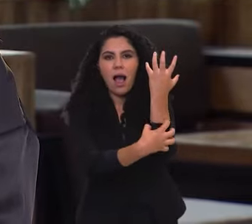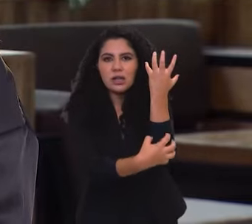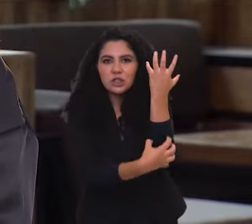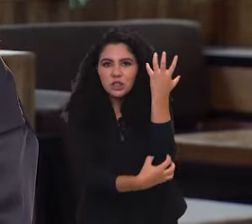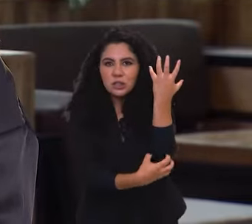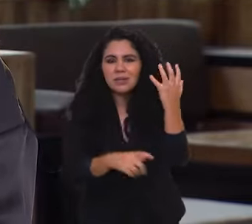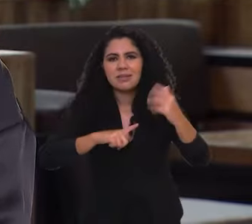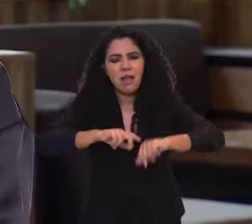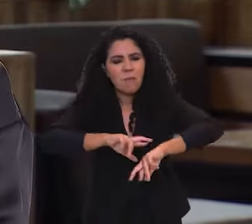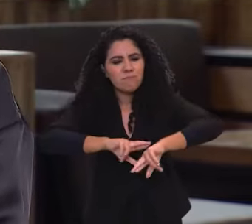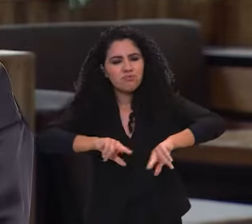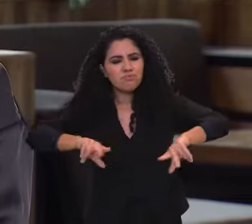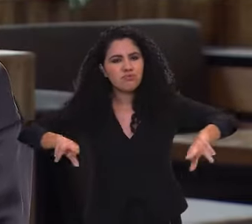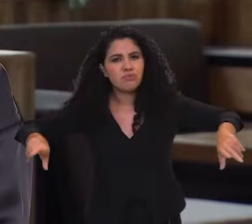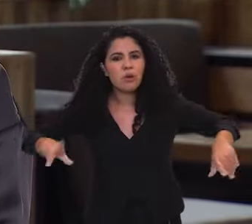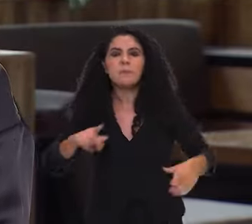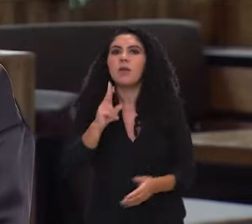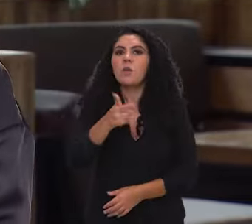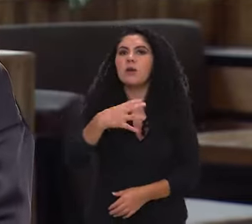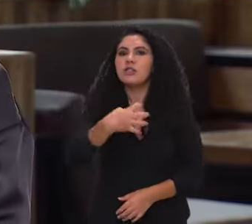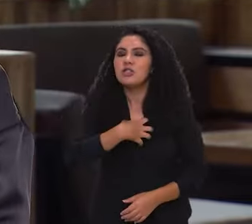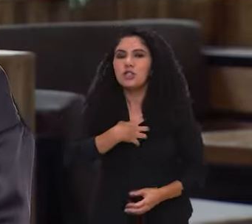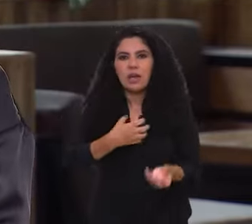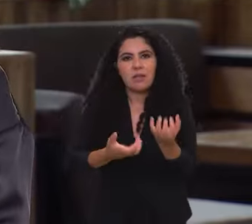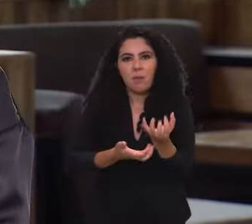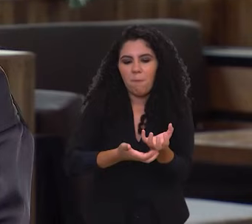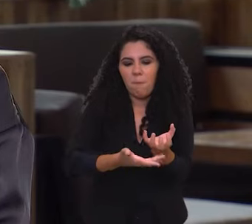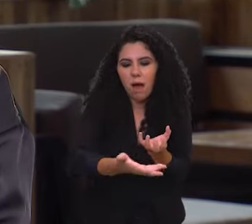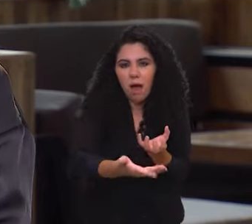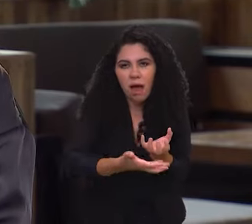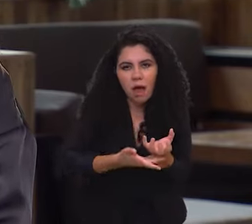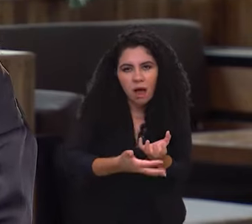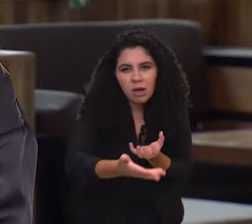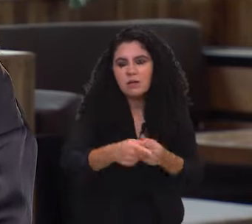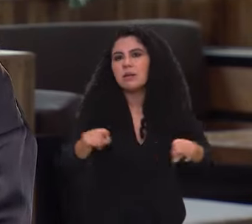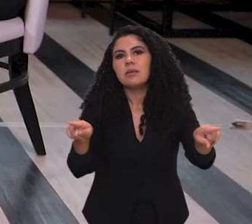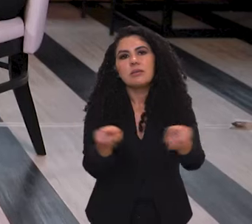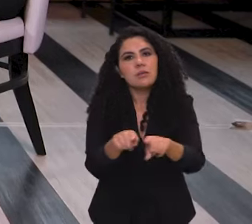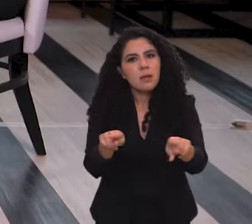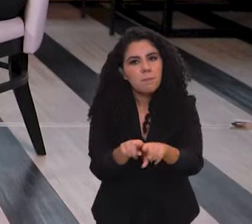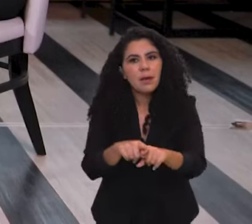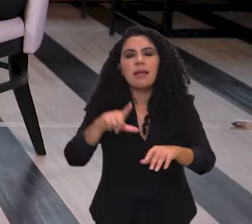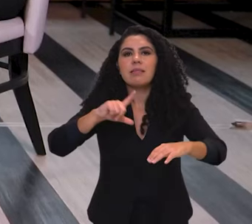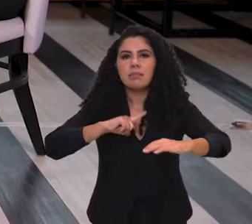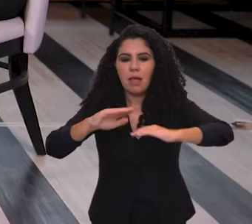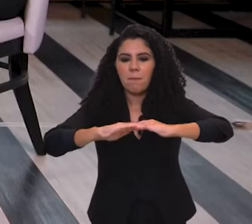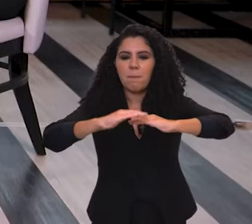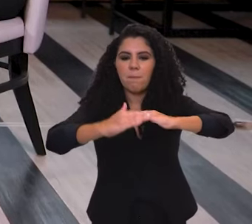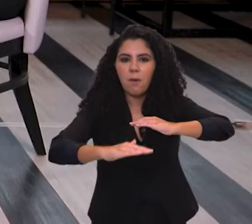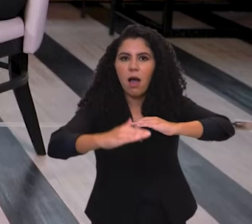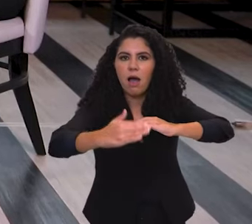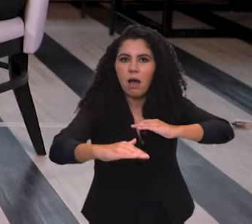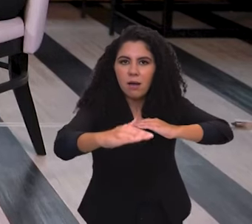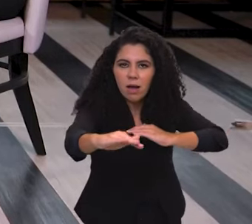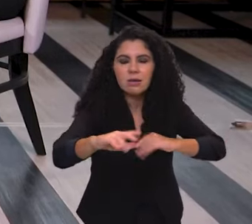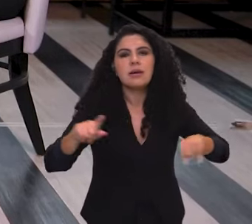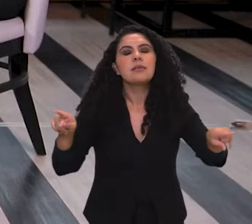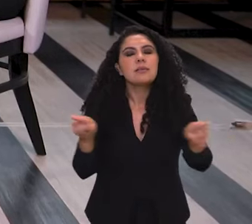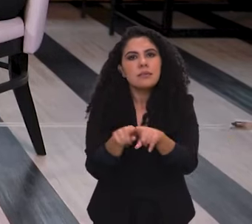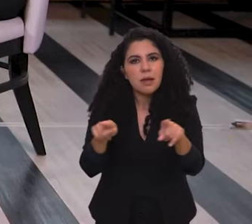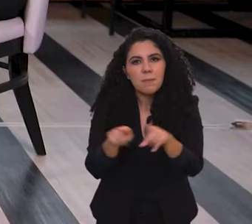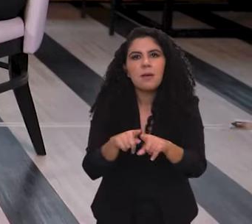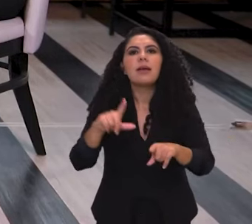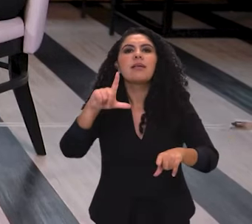da biodiversidade. Da mesma forma, o Pantanal, da mesma forma, os Pampas, né? Então, cada da mesma forma,